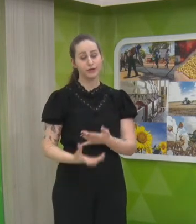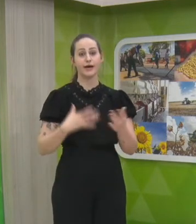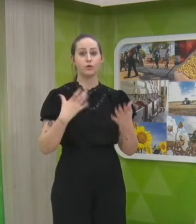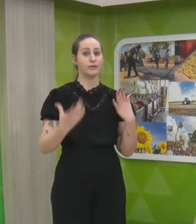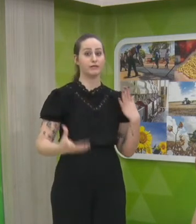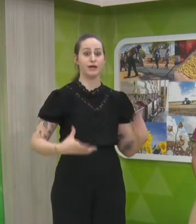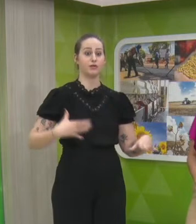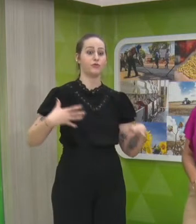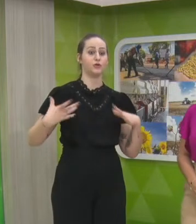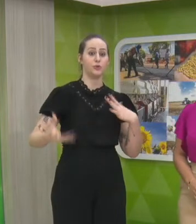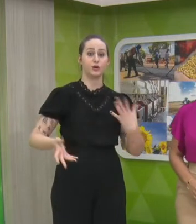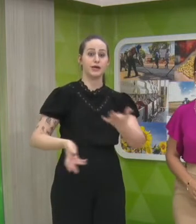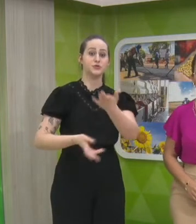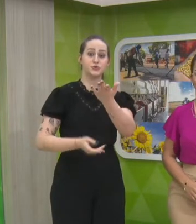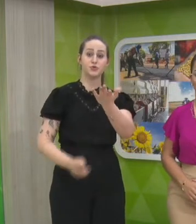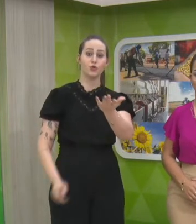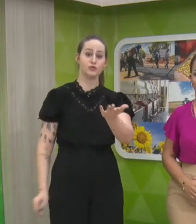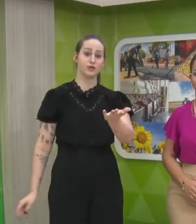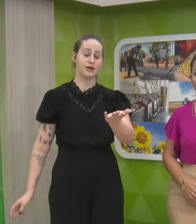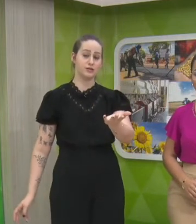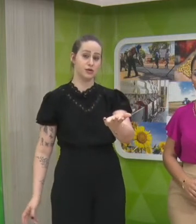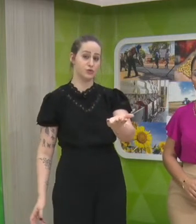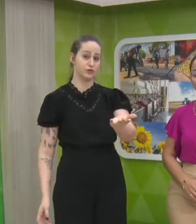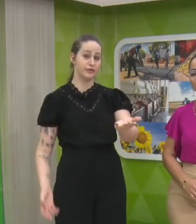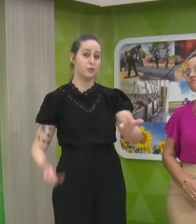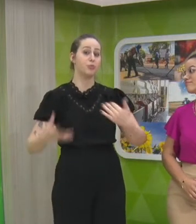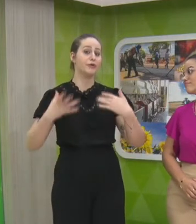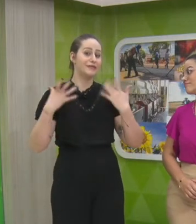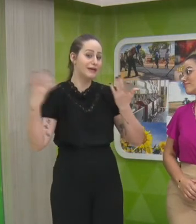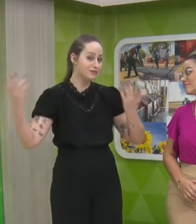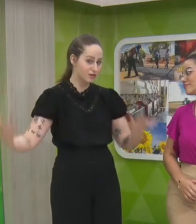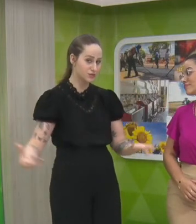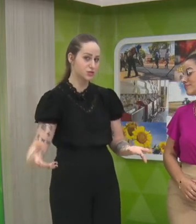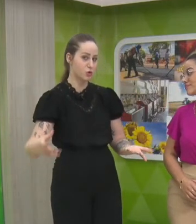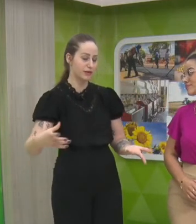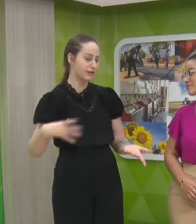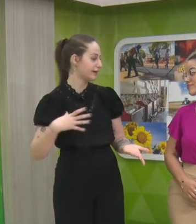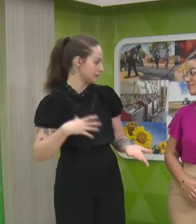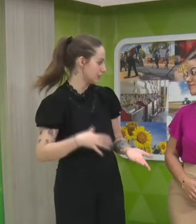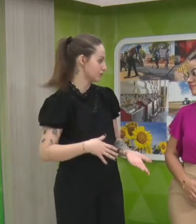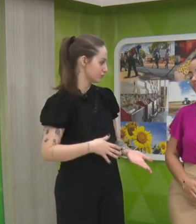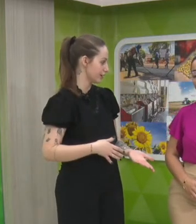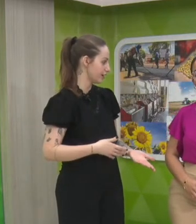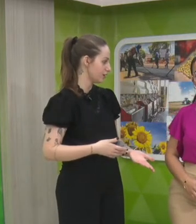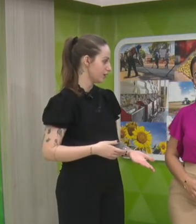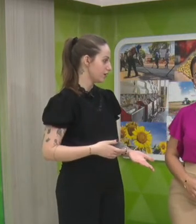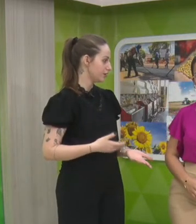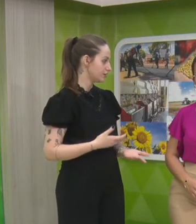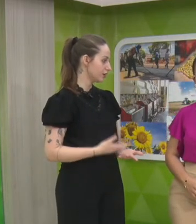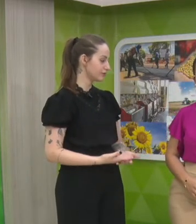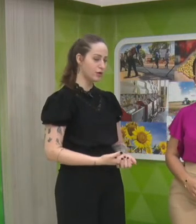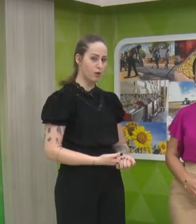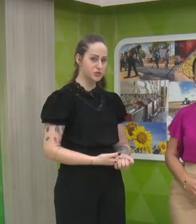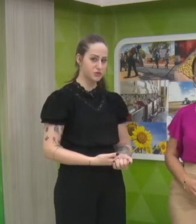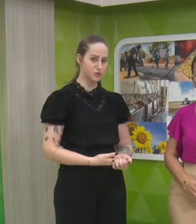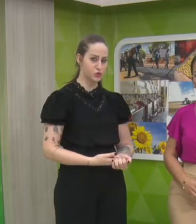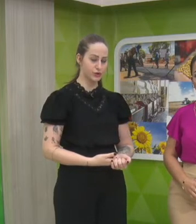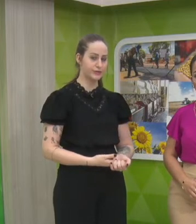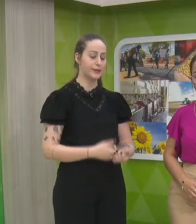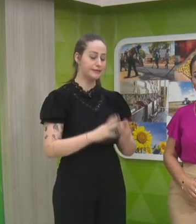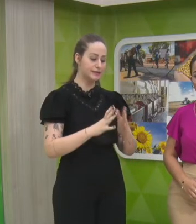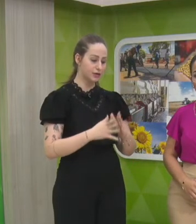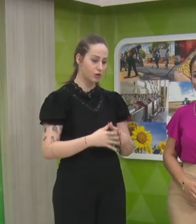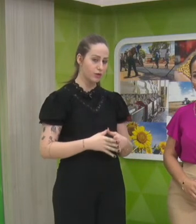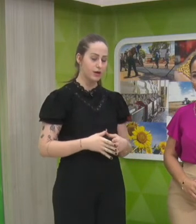vocês comentarem até o final do programa e a gente não conseguir realizar o sorteio, por que então vocês comentarem tanto, né? Pois é. Não tem como a gente fazer